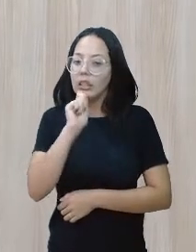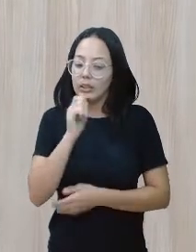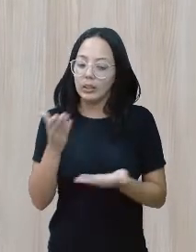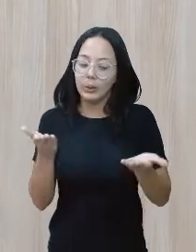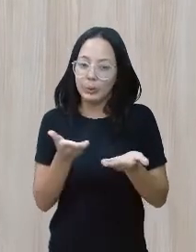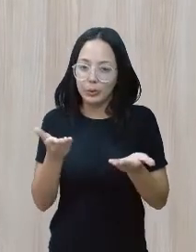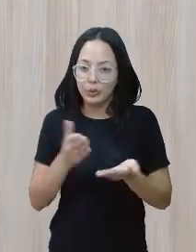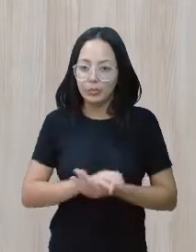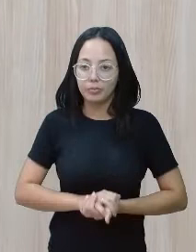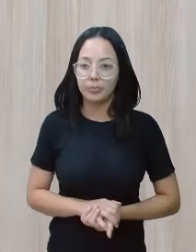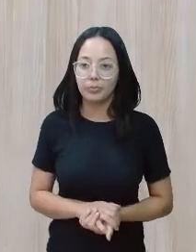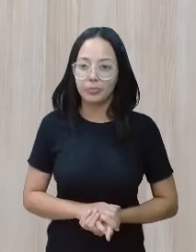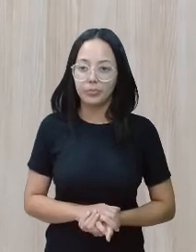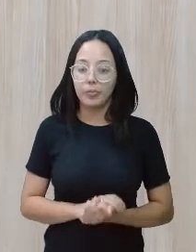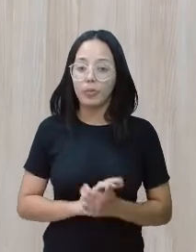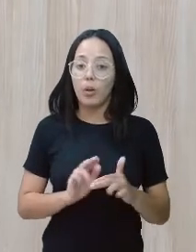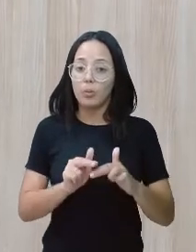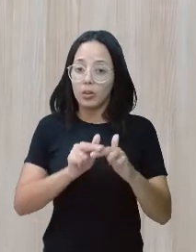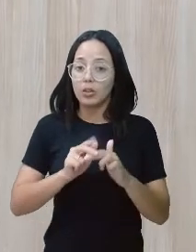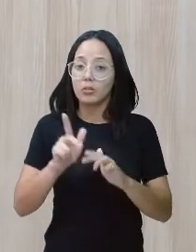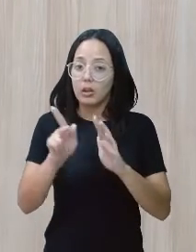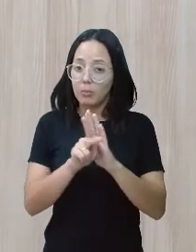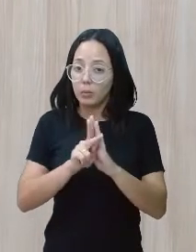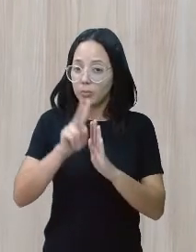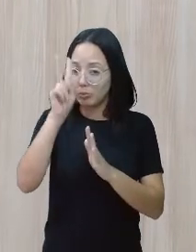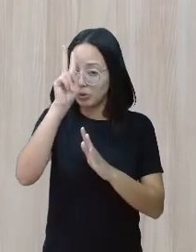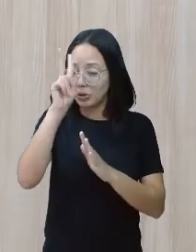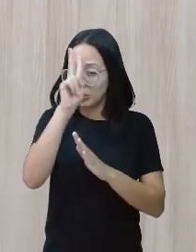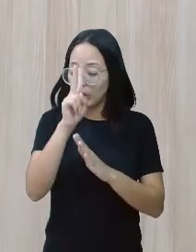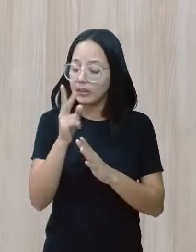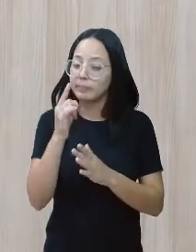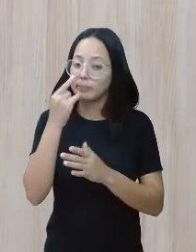hoje. Então, um relato muito comovente.